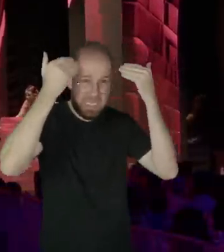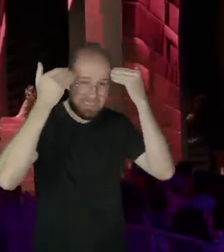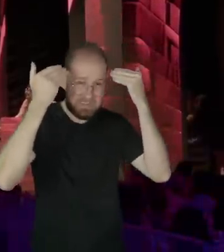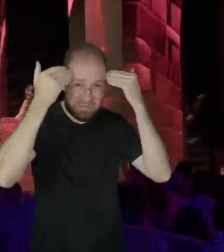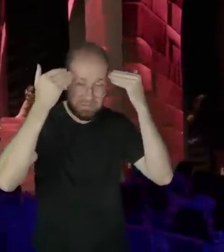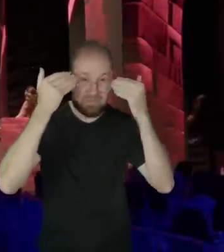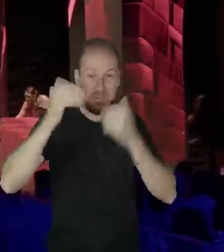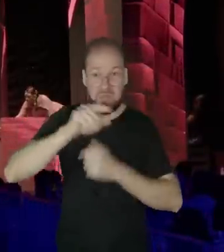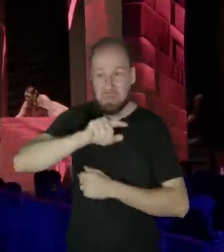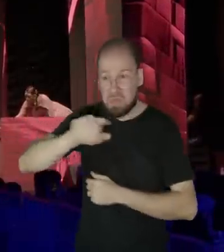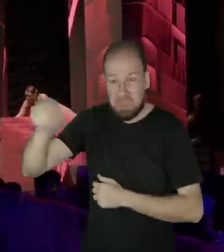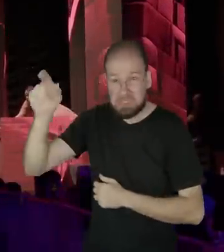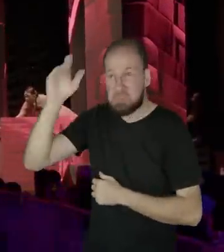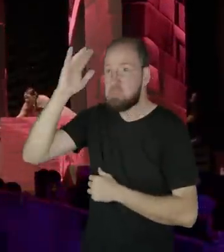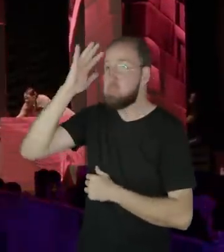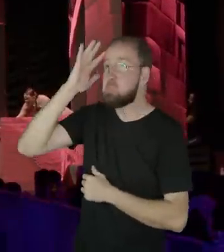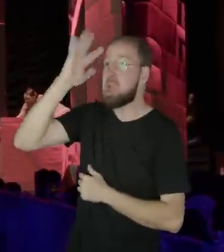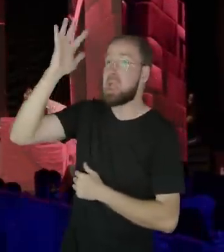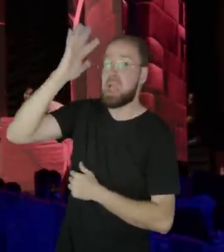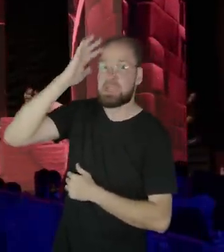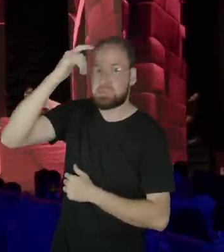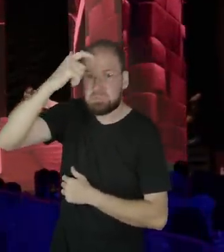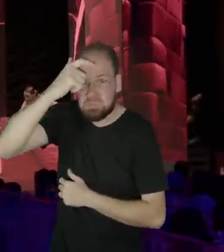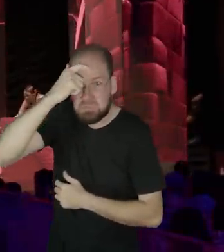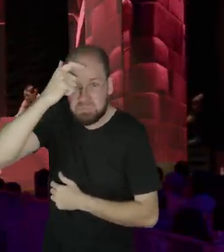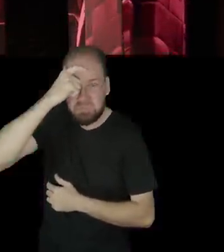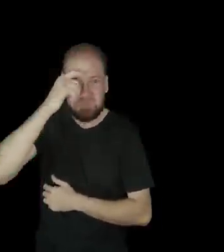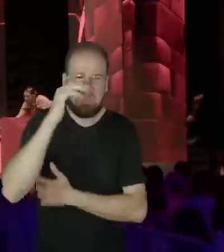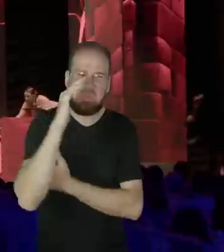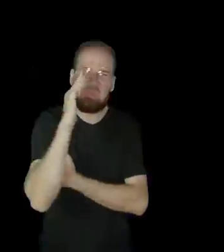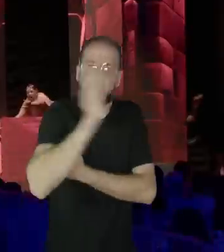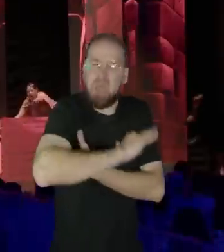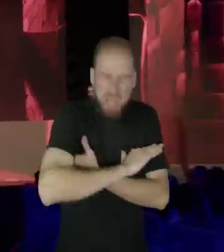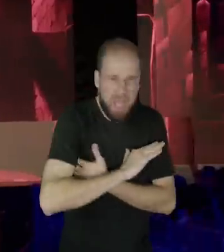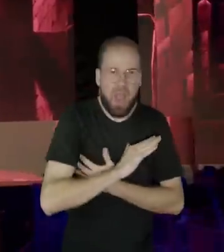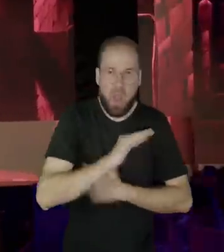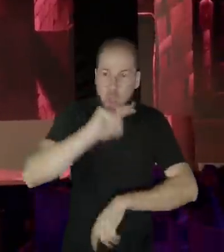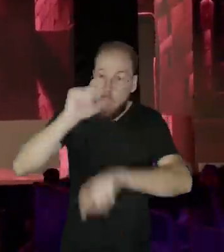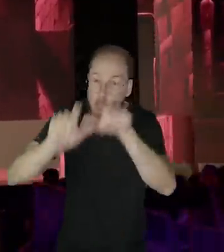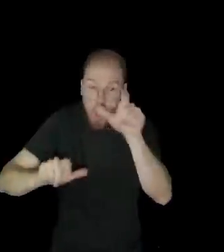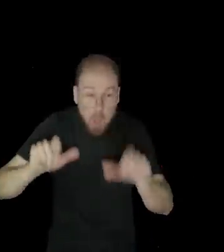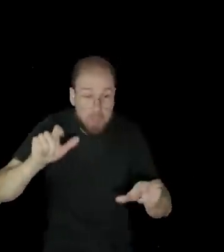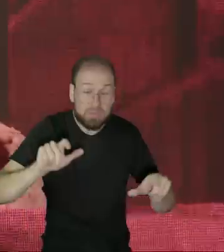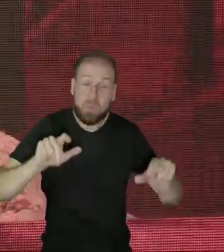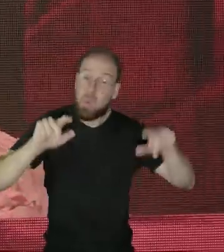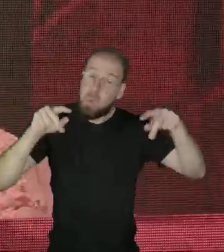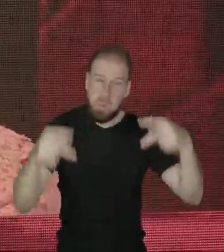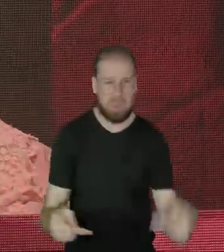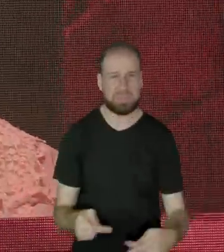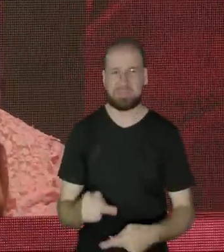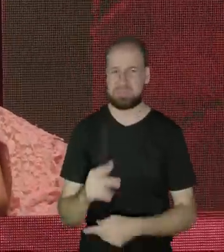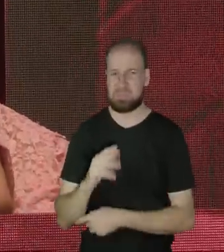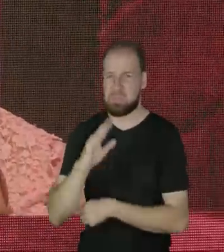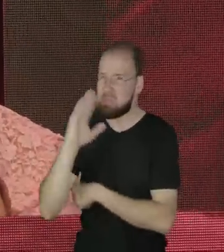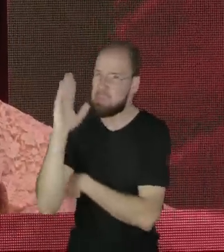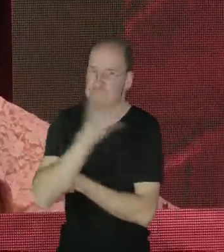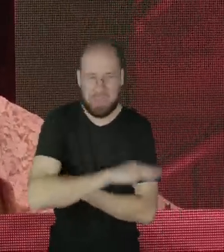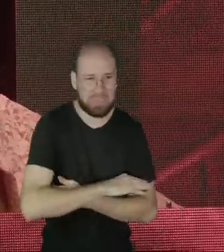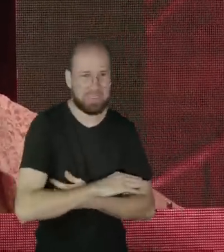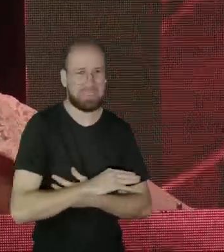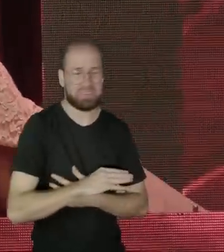Os pensamentos perversos são dos homens. Sois